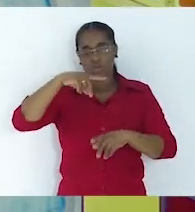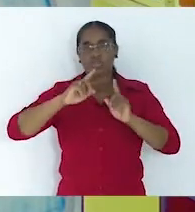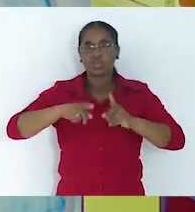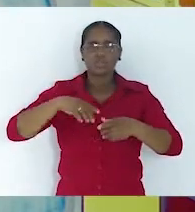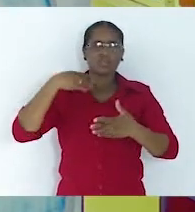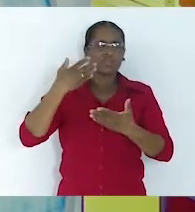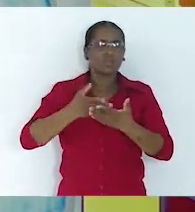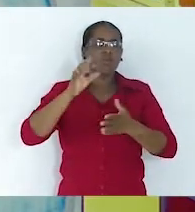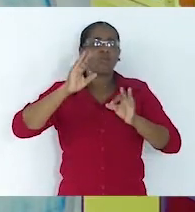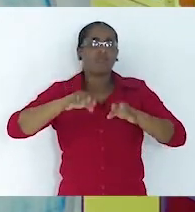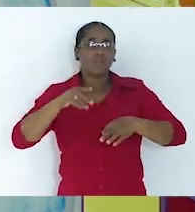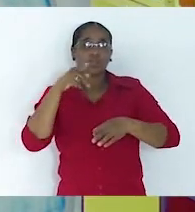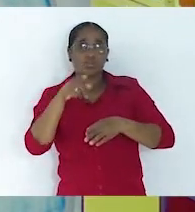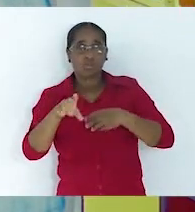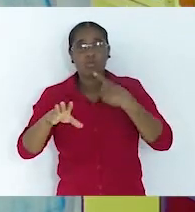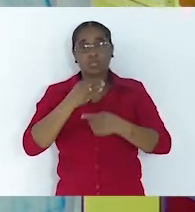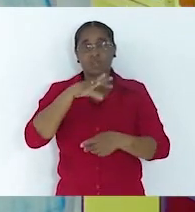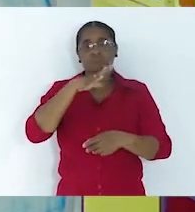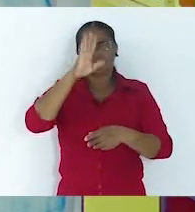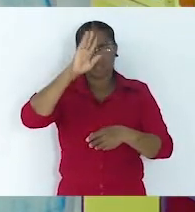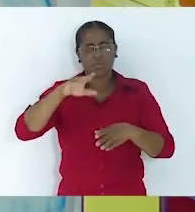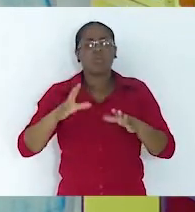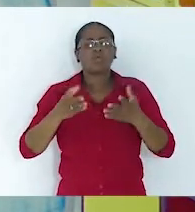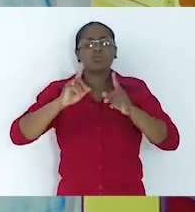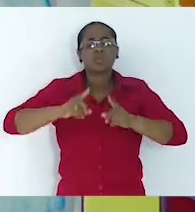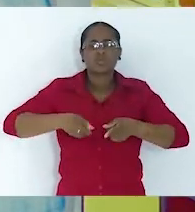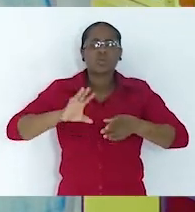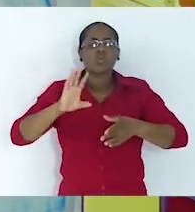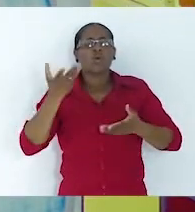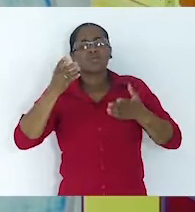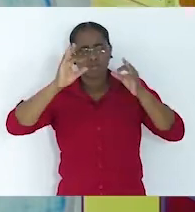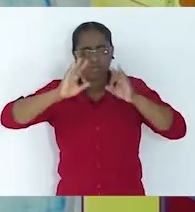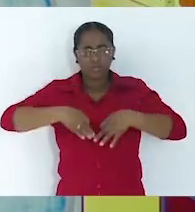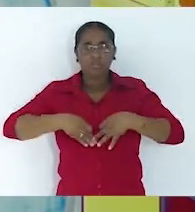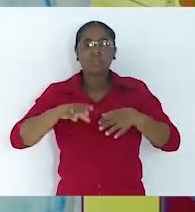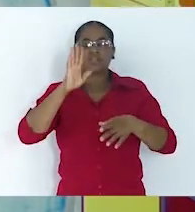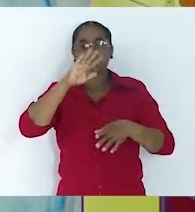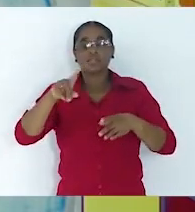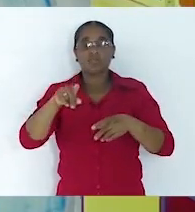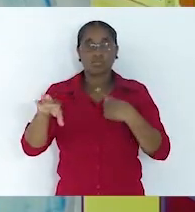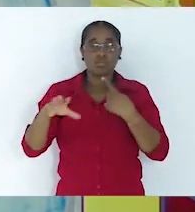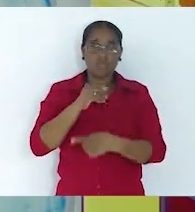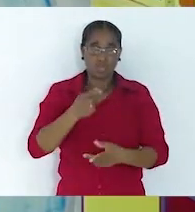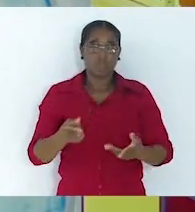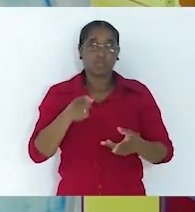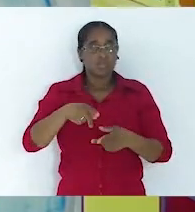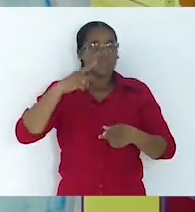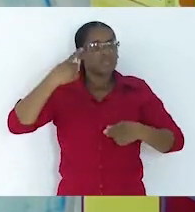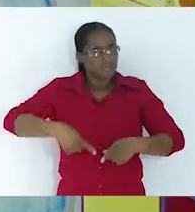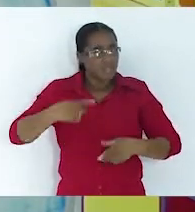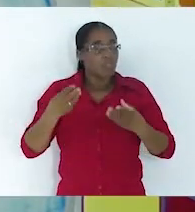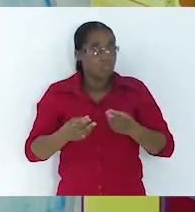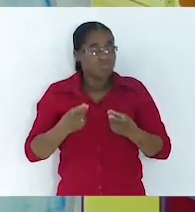tu consegues dar conta de quando é que começou, quando é que terminou, se conseguires, ok? Isso exige